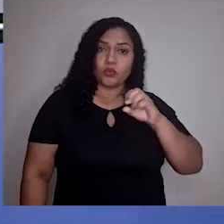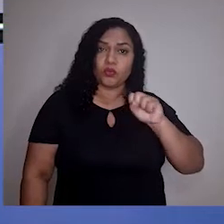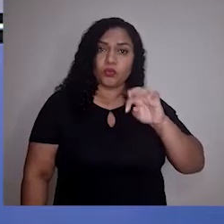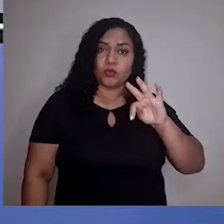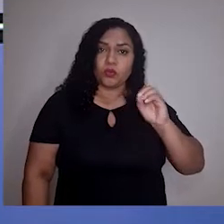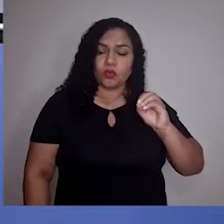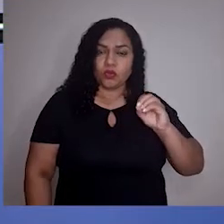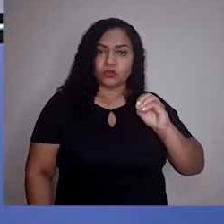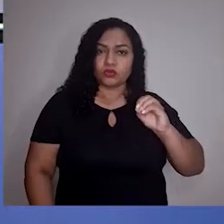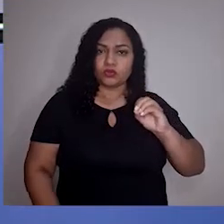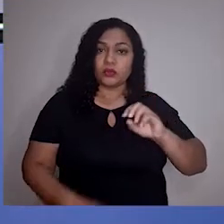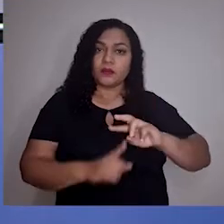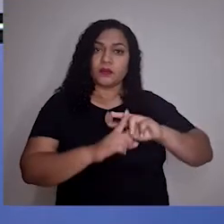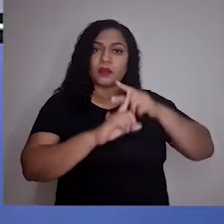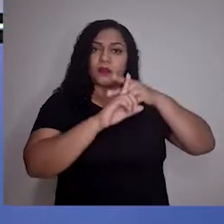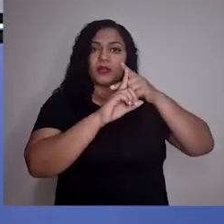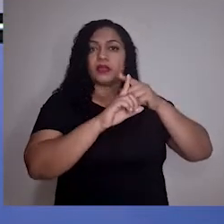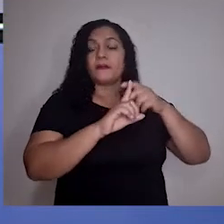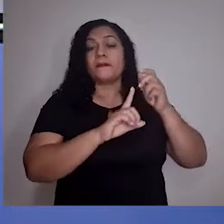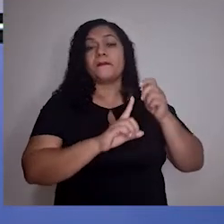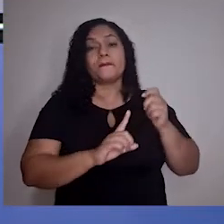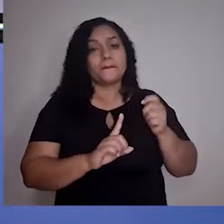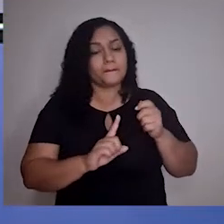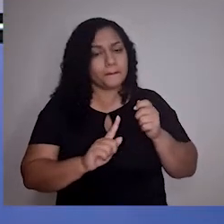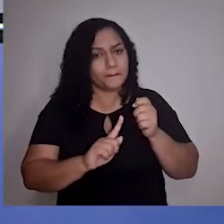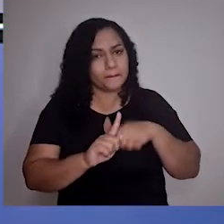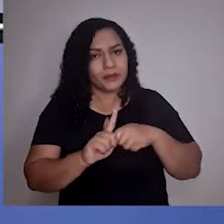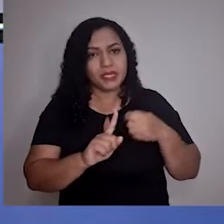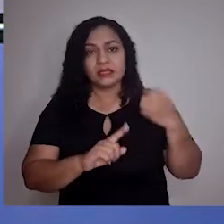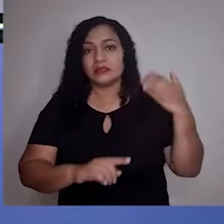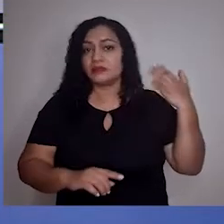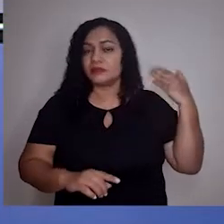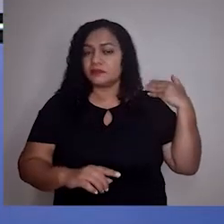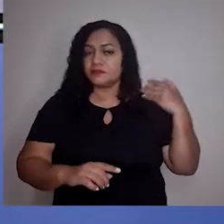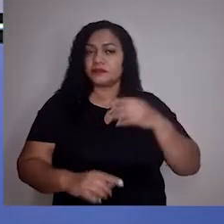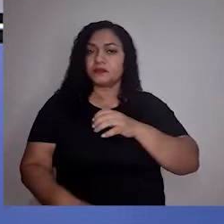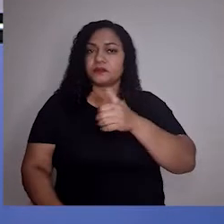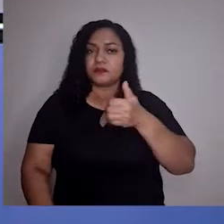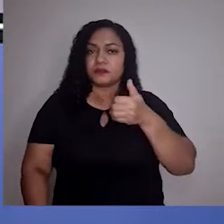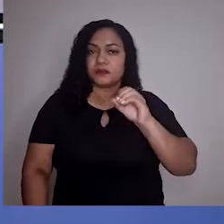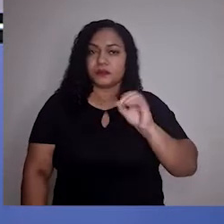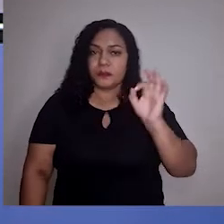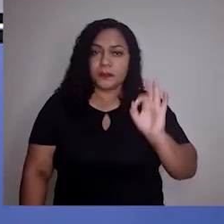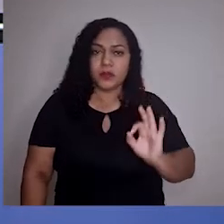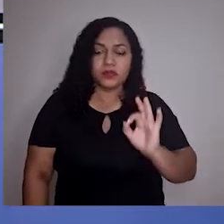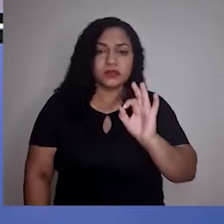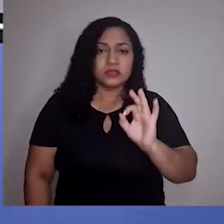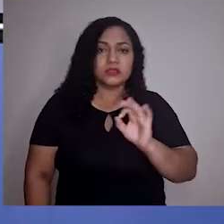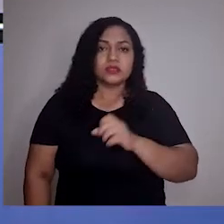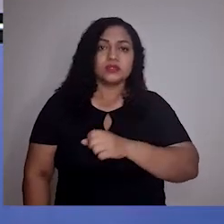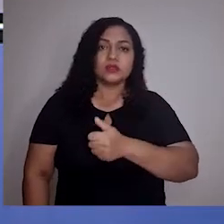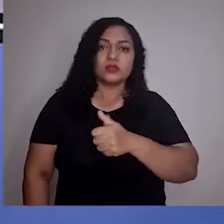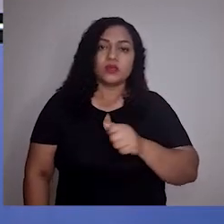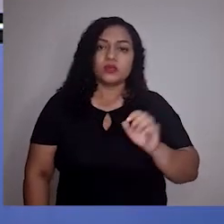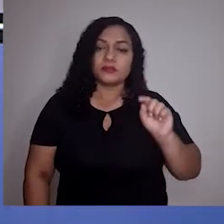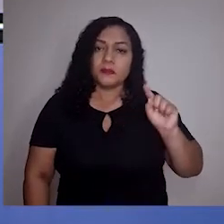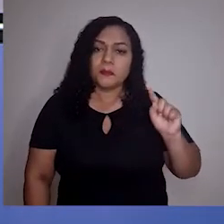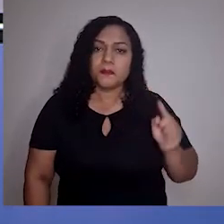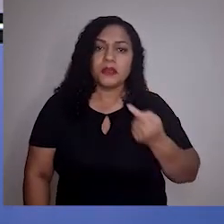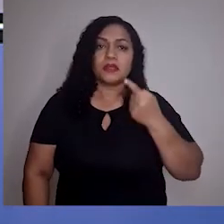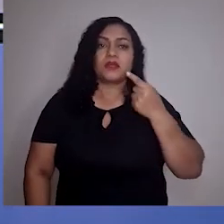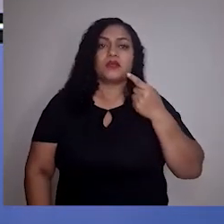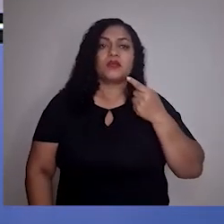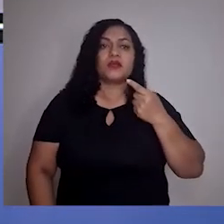anterior. Então, 10% de 11.000, 10% do valor acumulado do mês